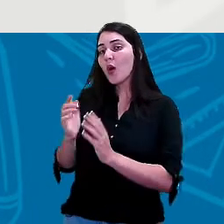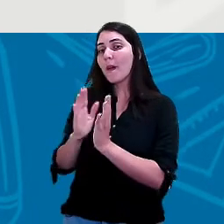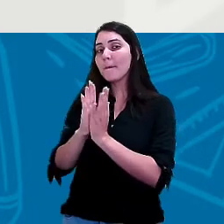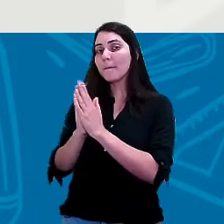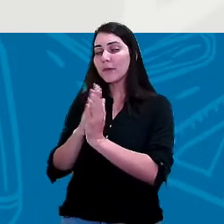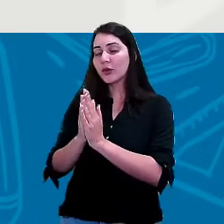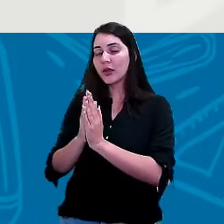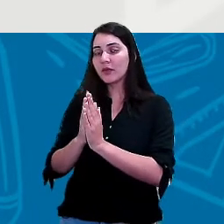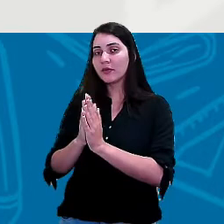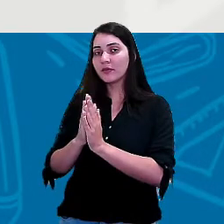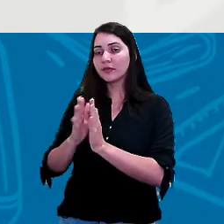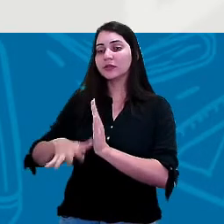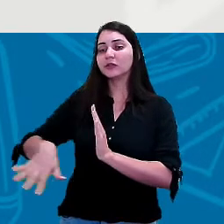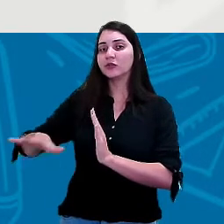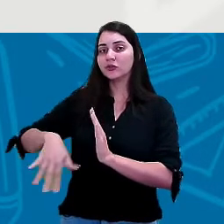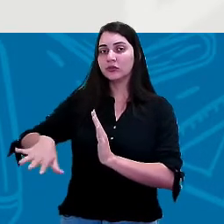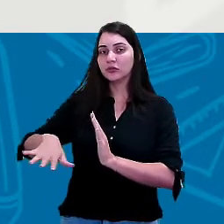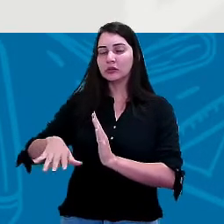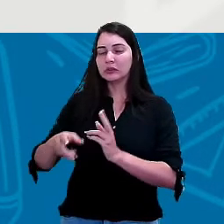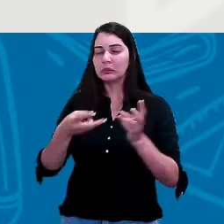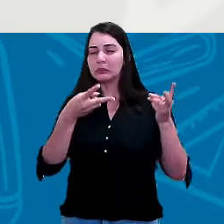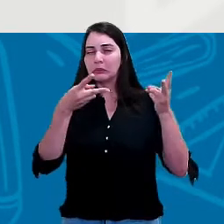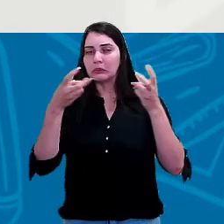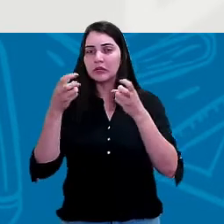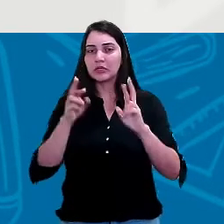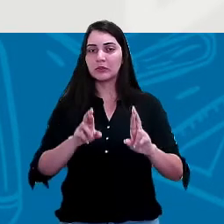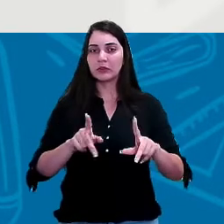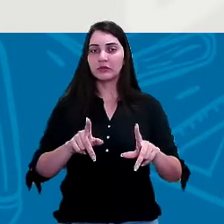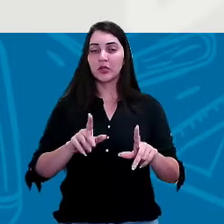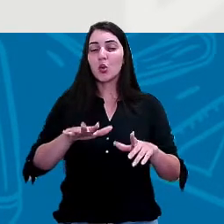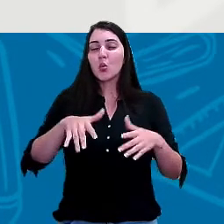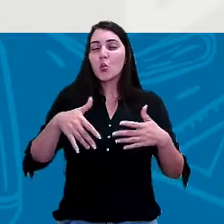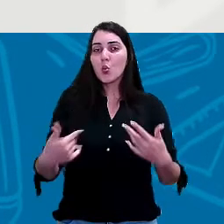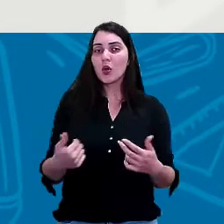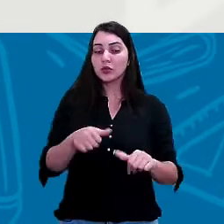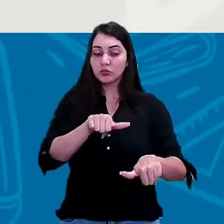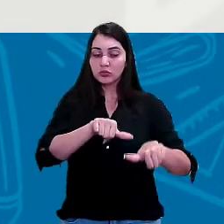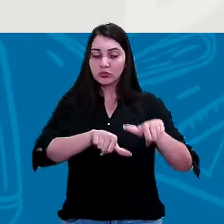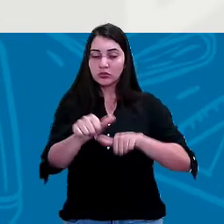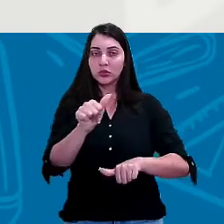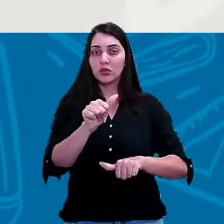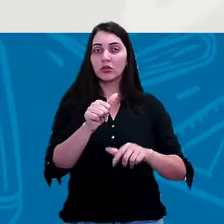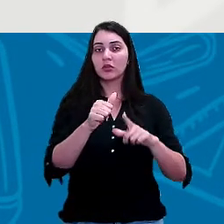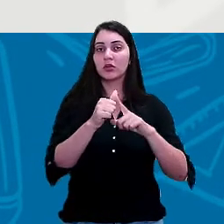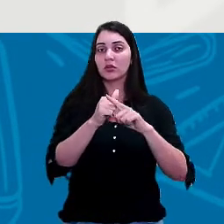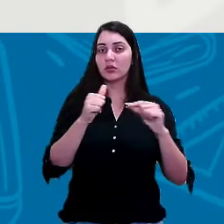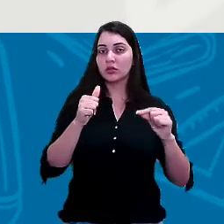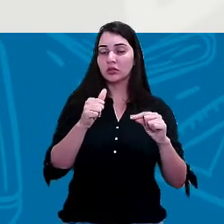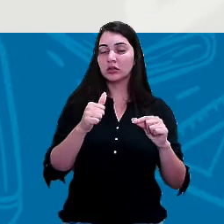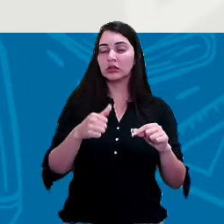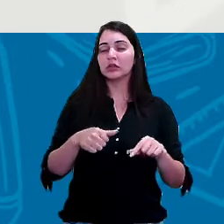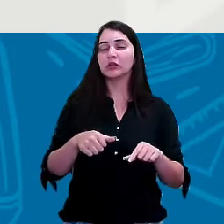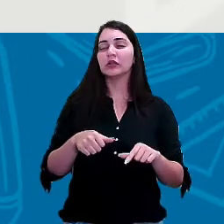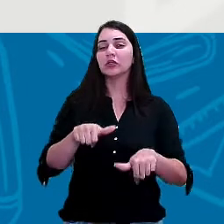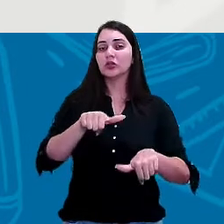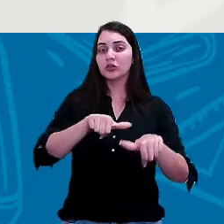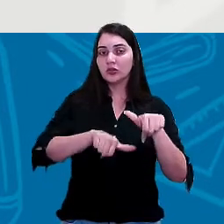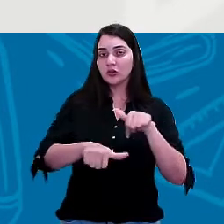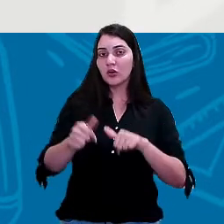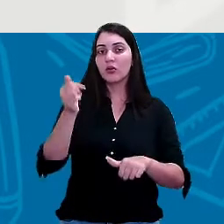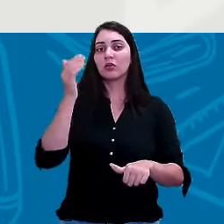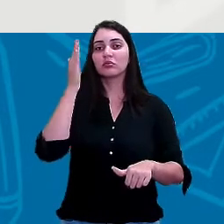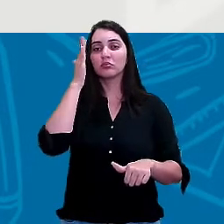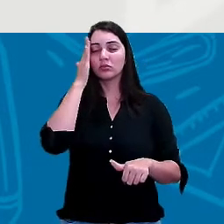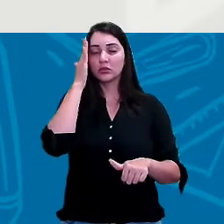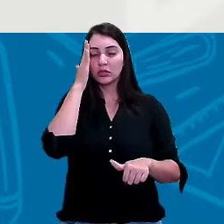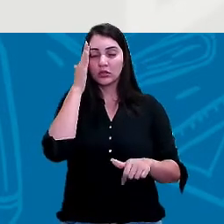para perceber essa diferenciação? Quando a gente muda o artigo, também muda a forma de compreensão da